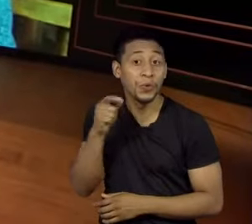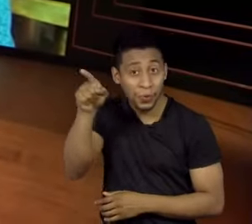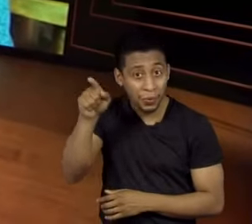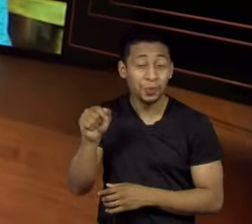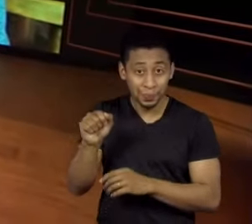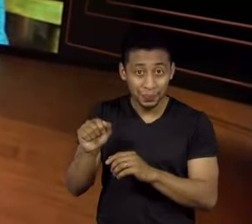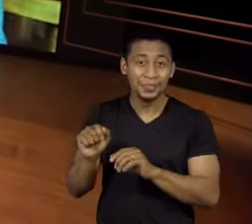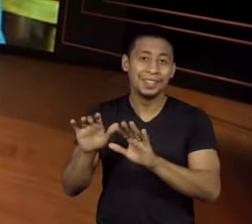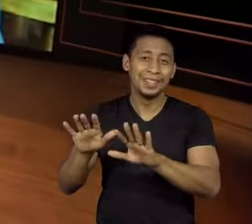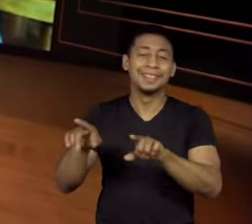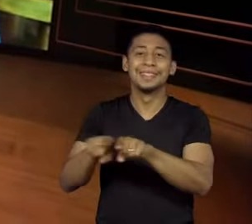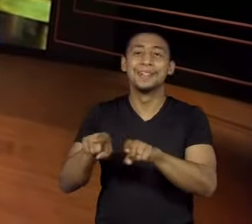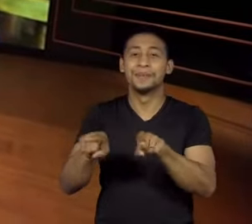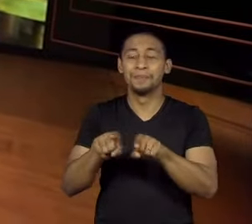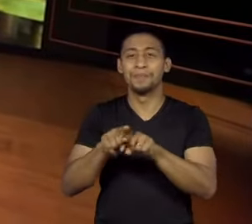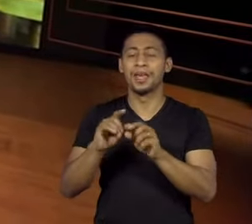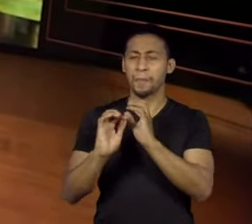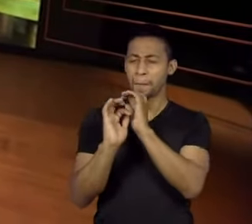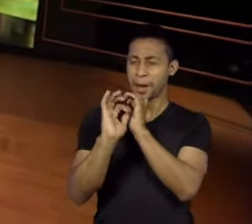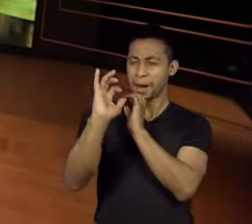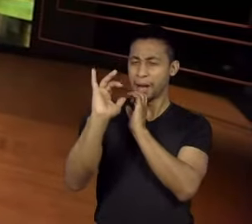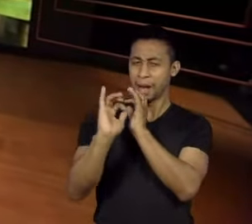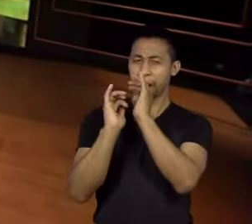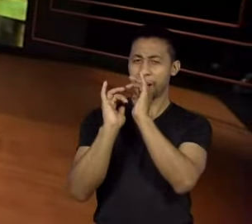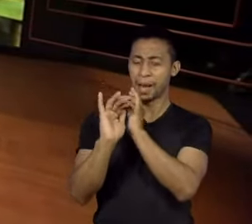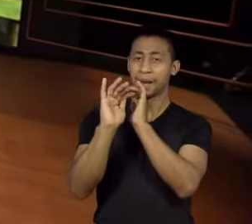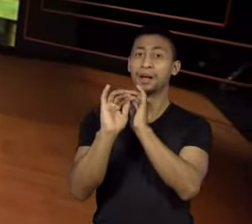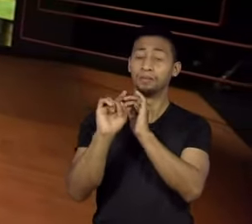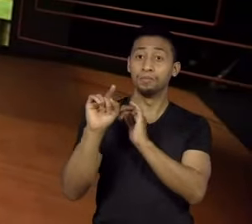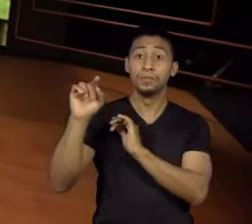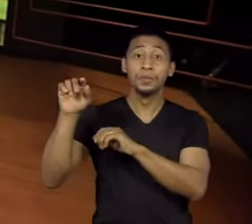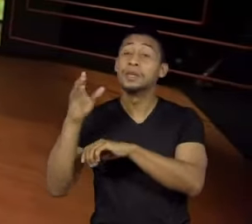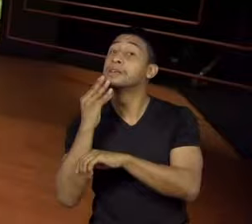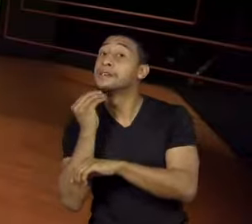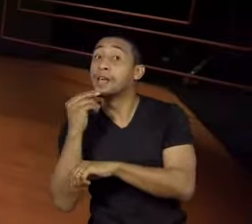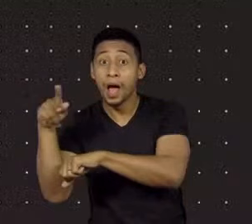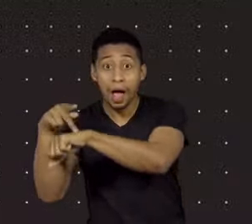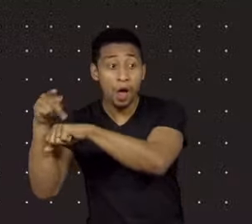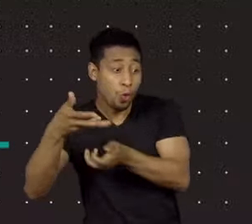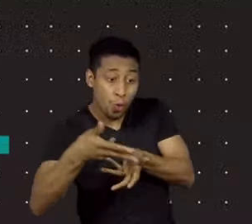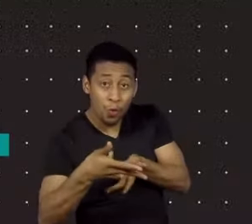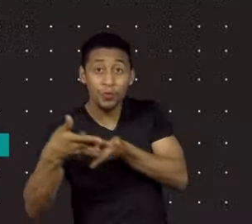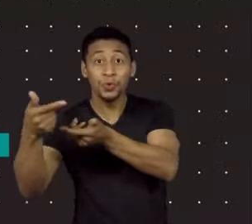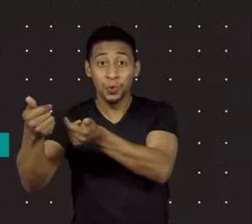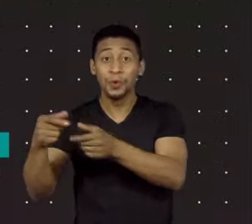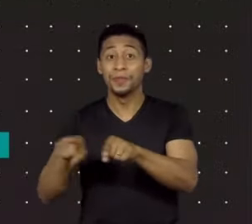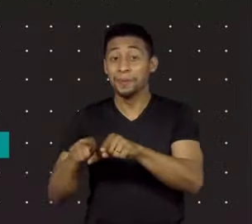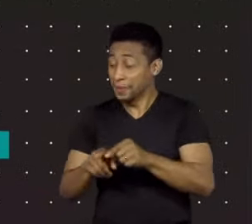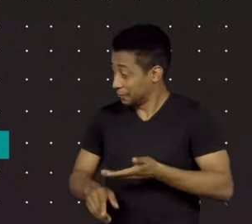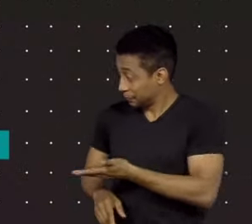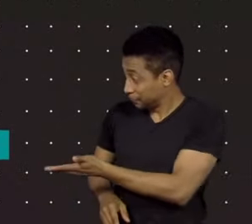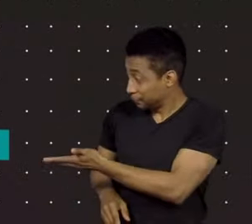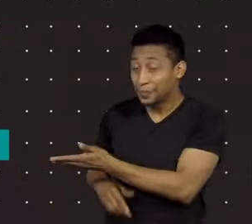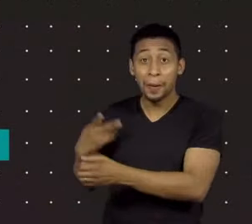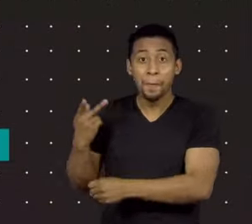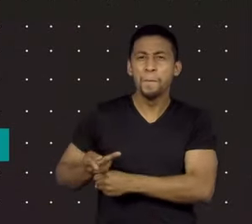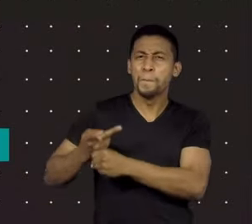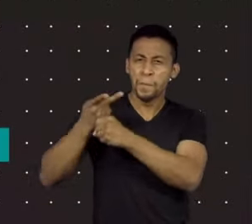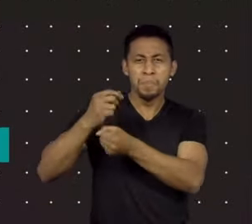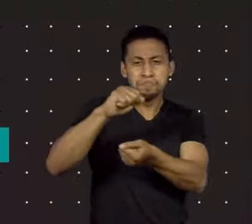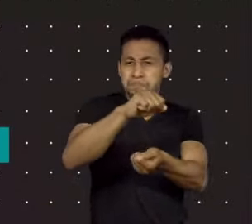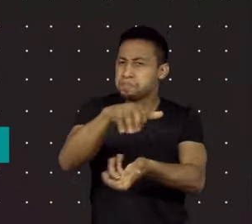né? Tínhamos também um trompista que foi tocar lá em Israel, quer dizer, vários músicos. O Christian Budo, né? Que ganhou um prêmio internacional, dos maiores prêmios